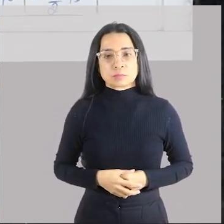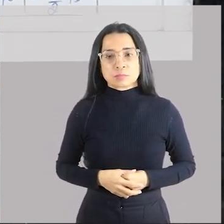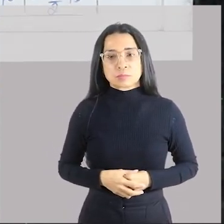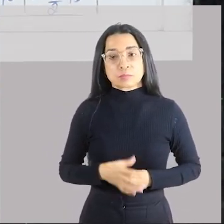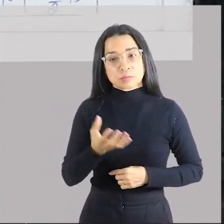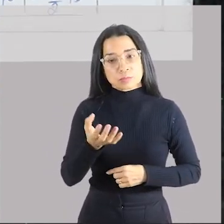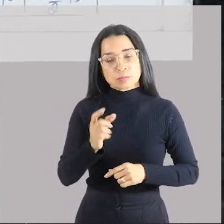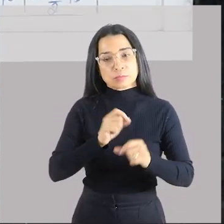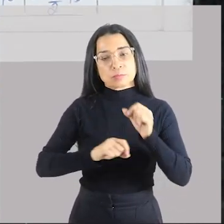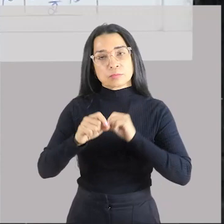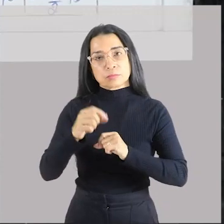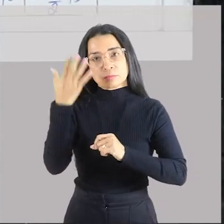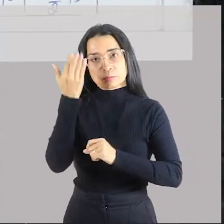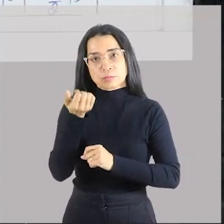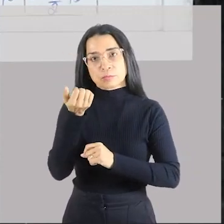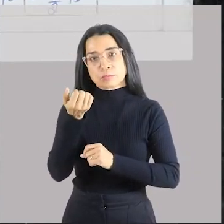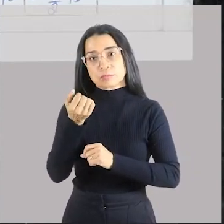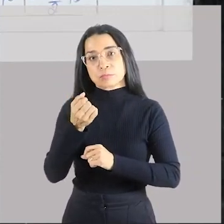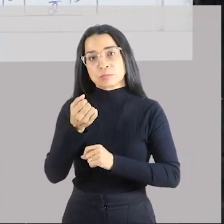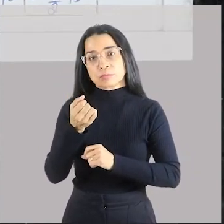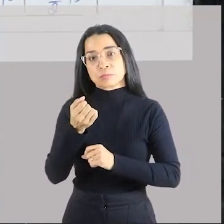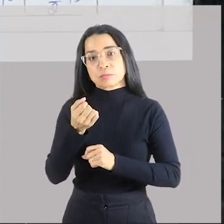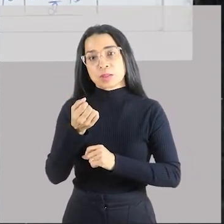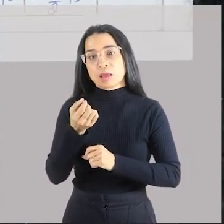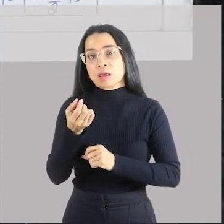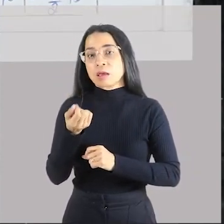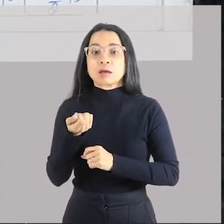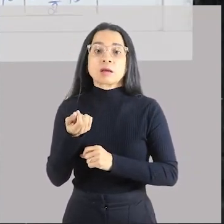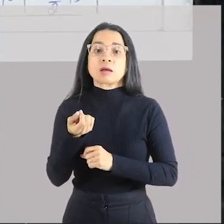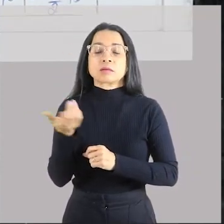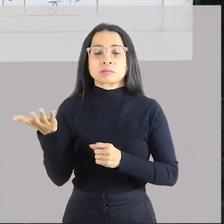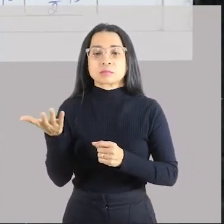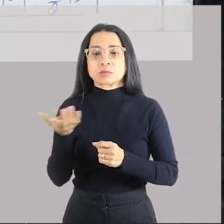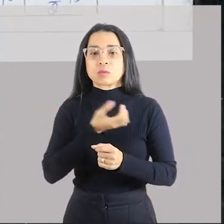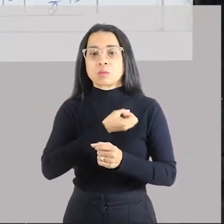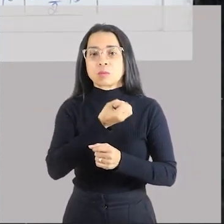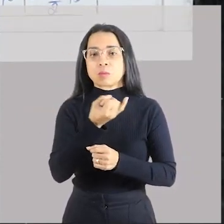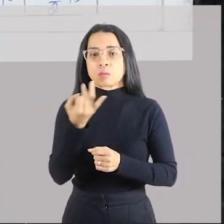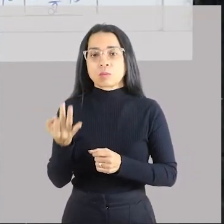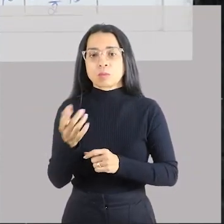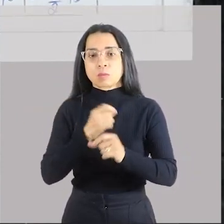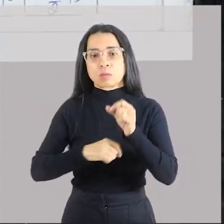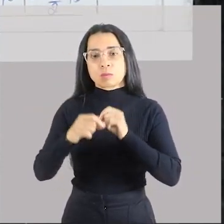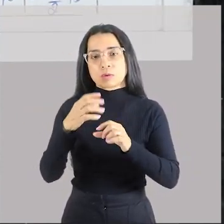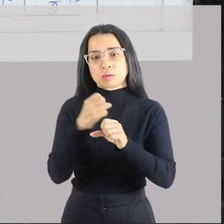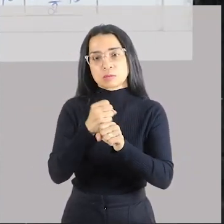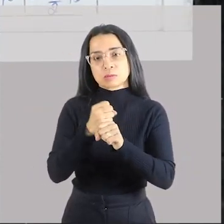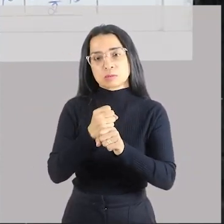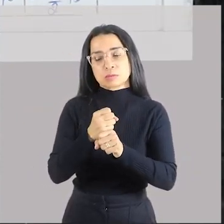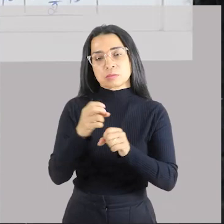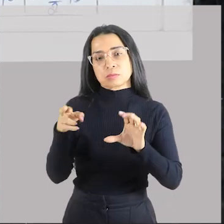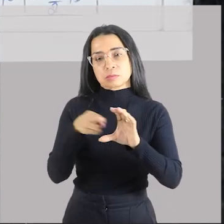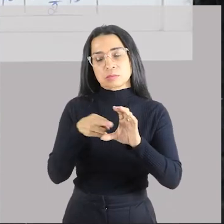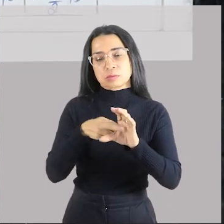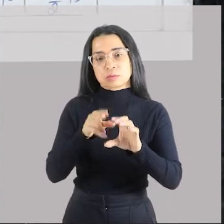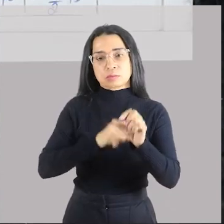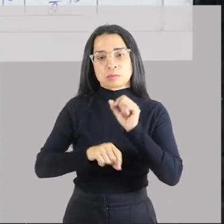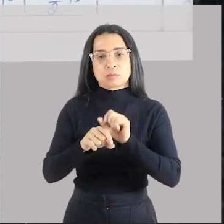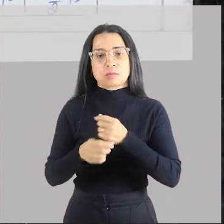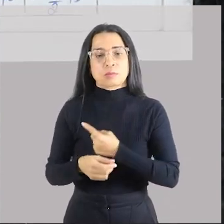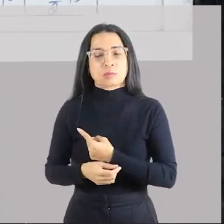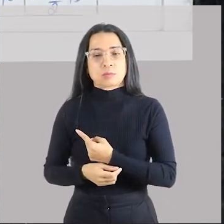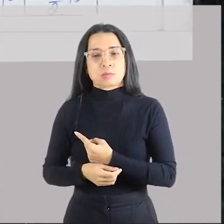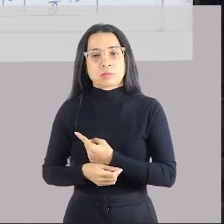Certo? Só que ele quer saber o valor do raio. Mas nós sabemos a relação entre raio e lado de um quadrado inscrito